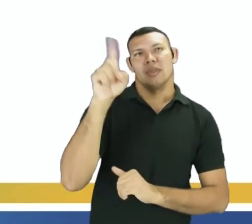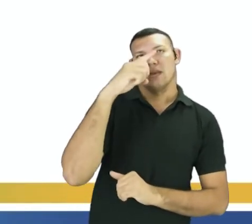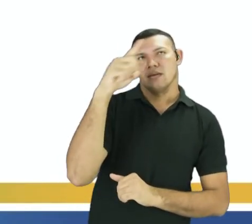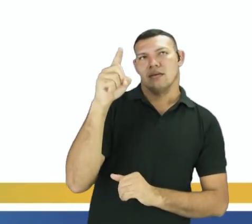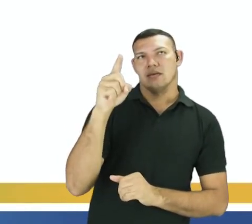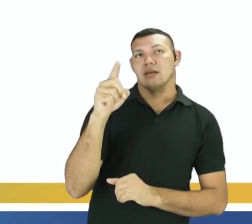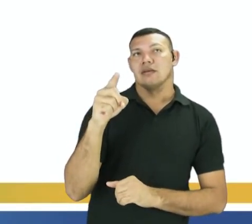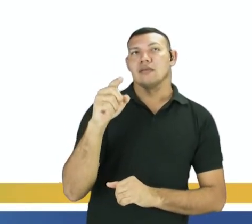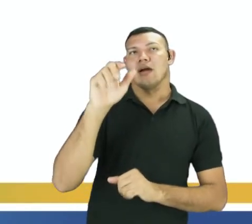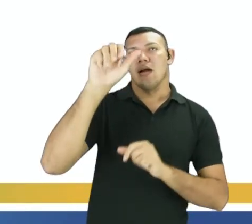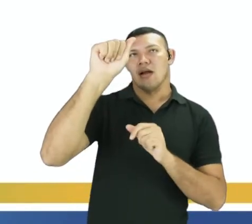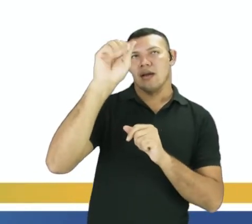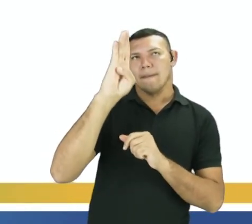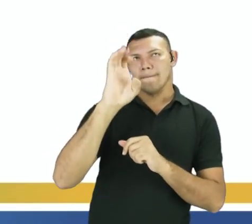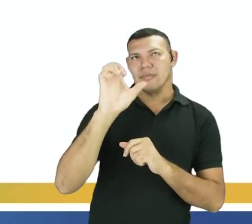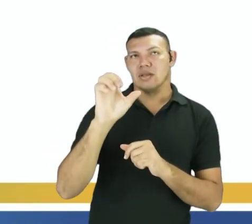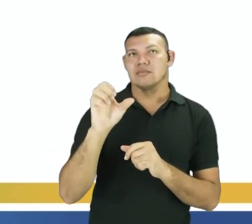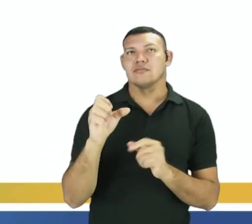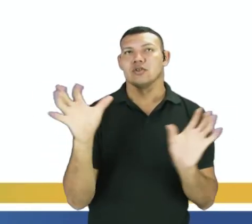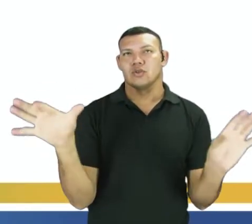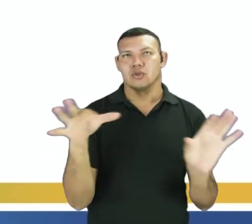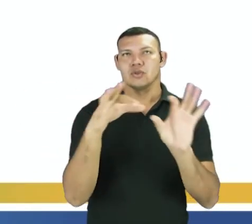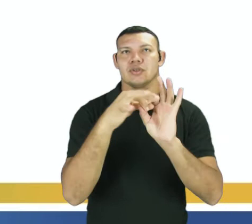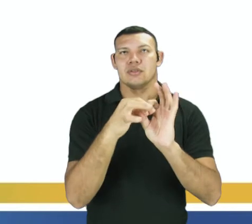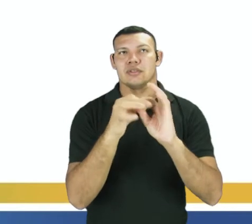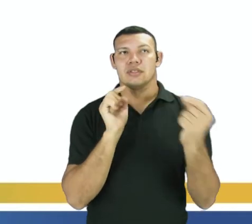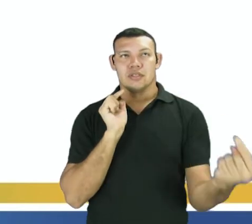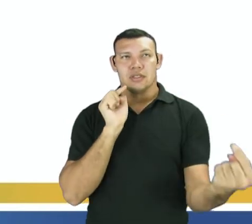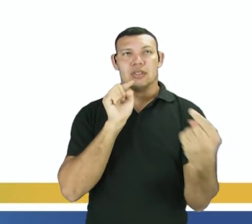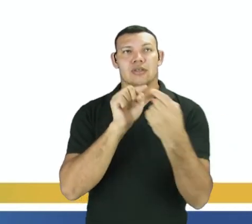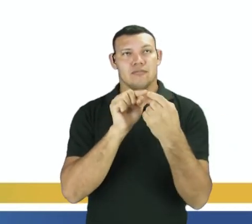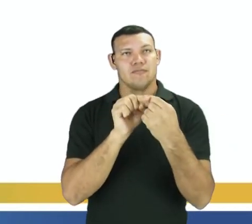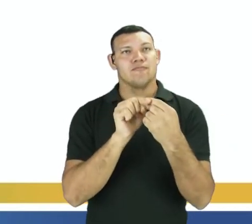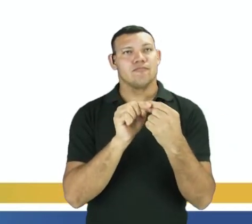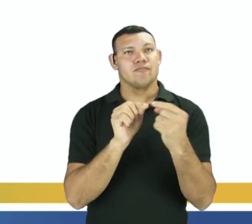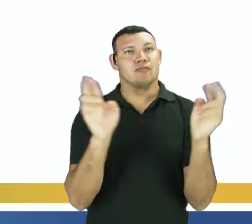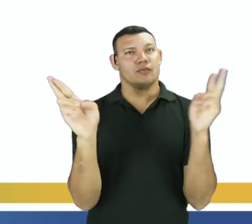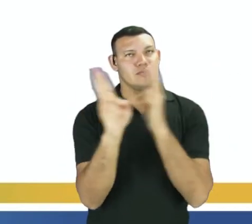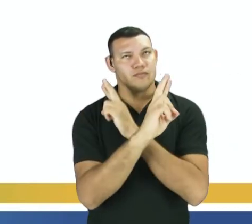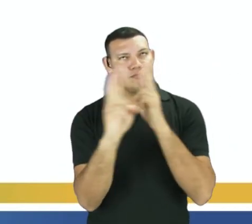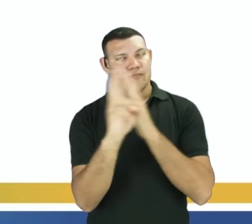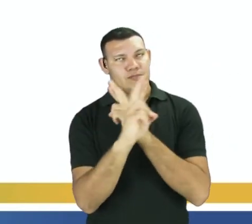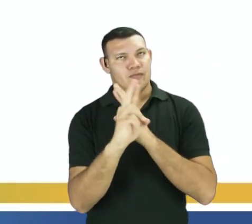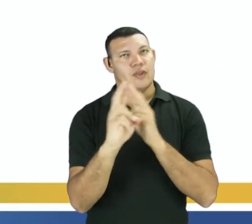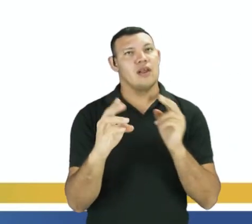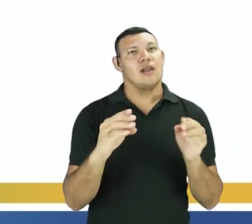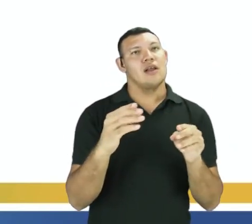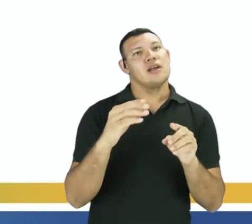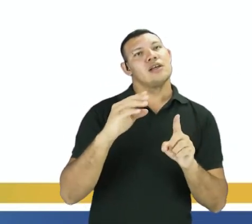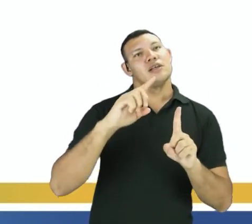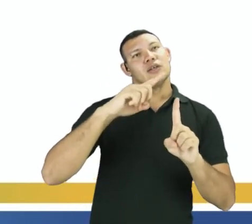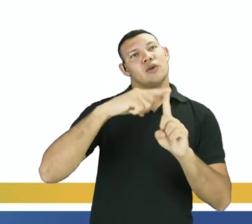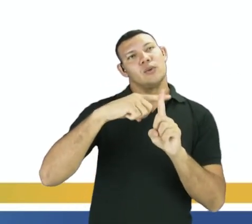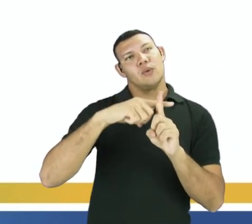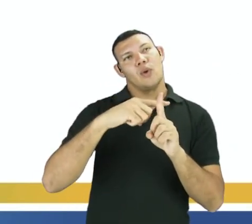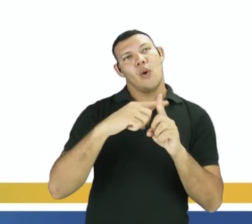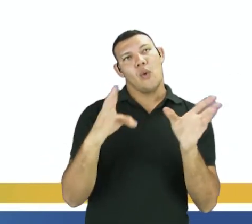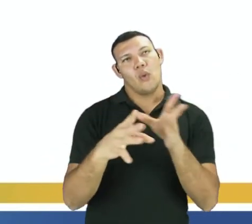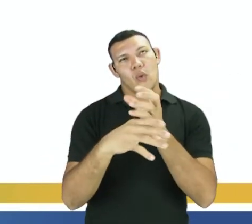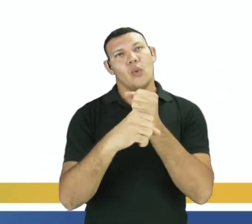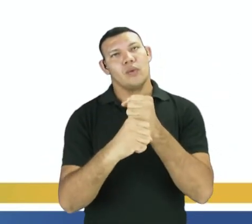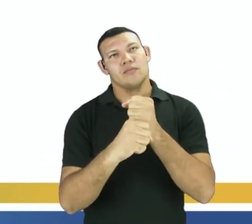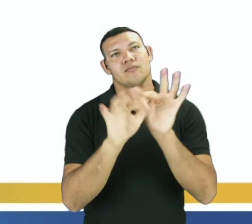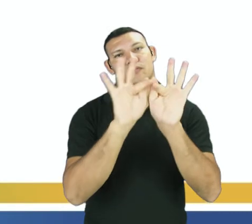Isso, professor, já. Vamos lá, vamos ver se você prestou atenção. Se você acertar, é porque você já está muito bem em língua espanhola. Olha